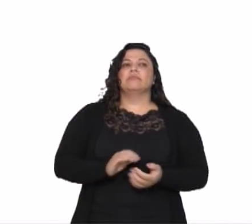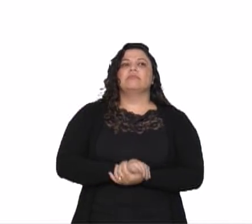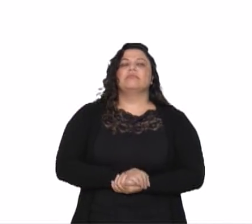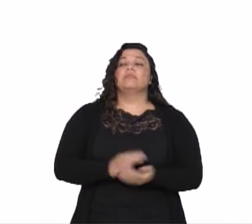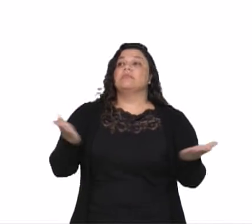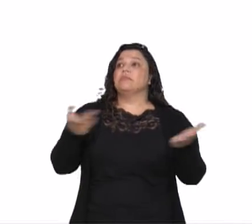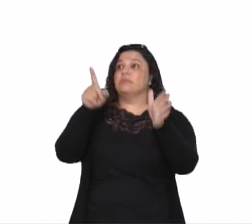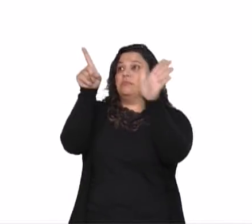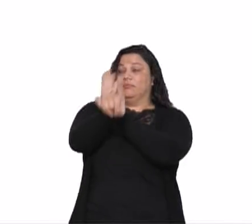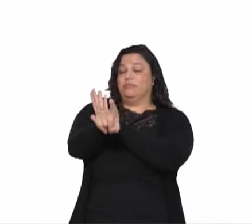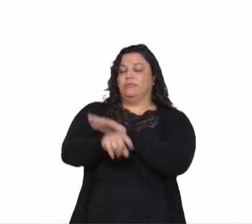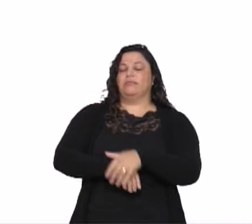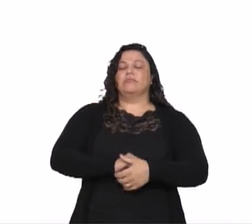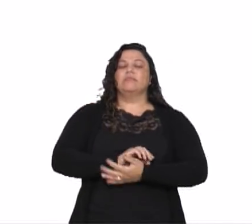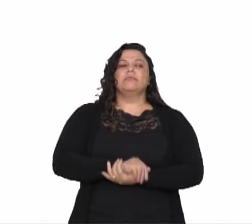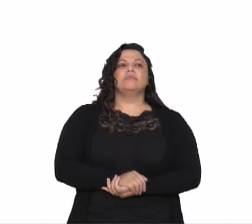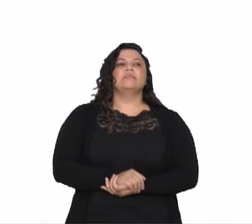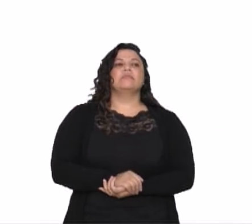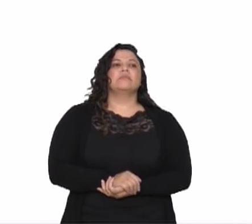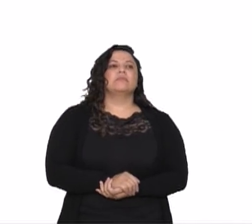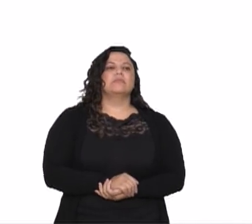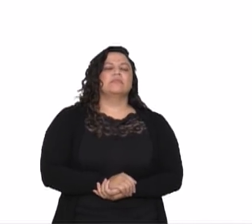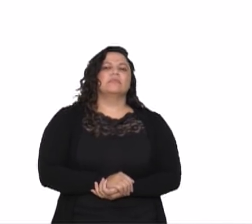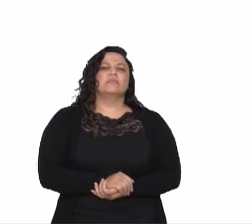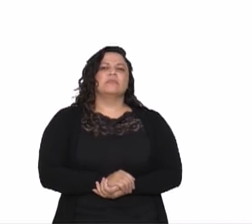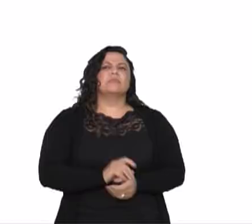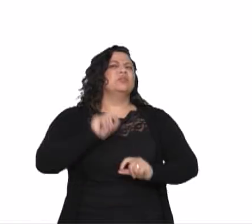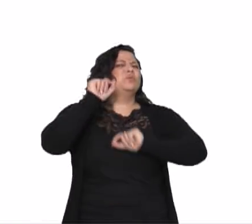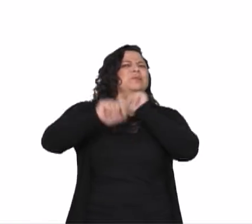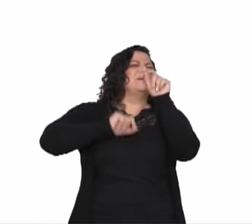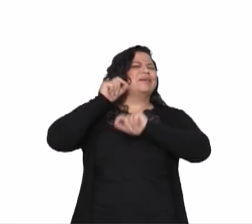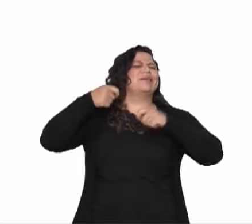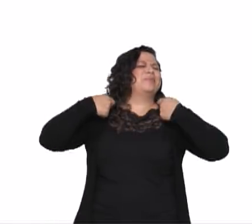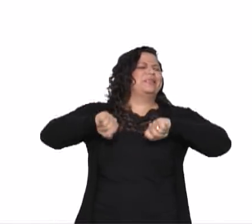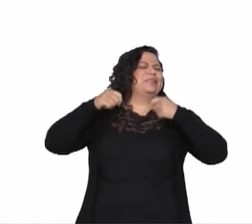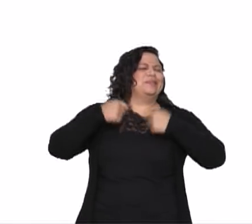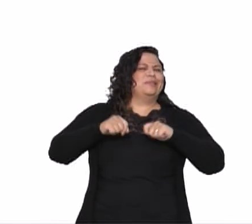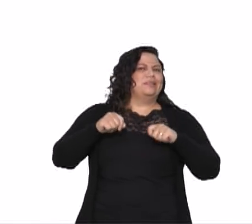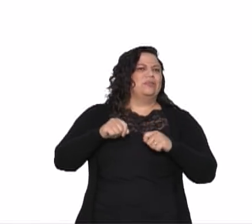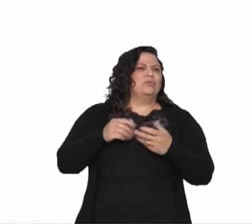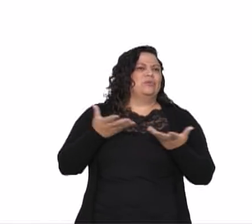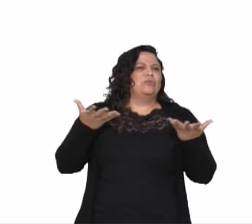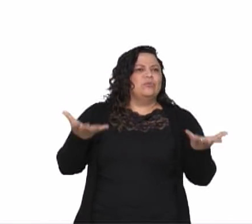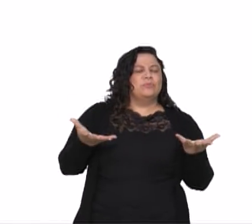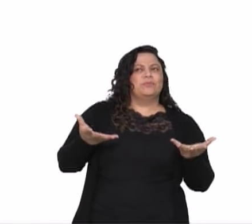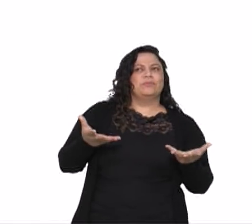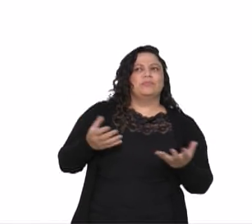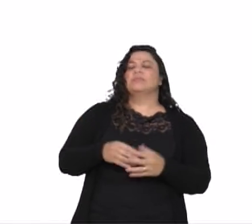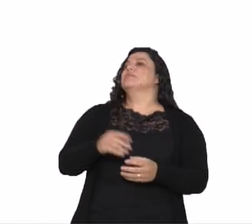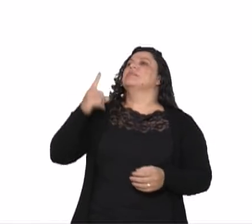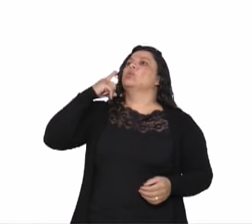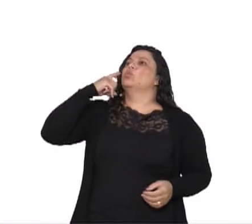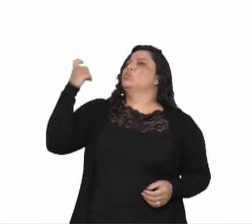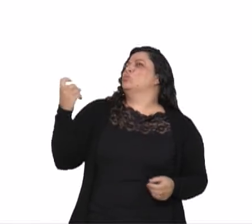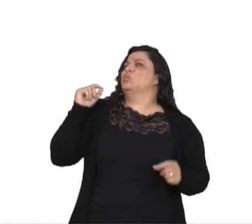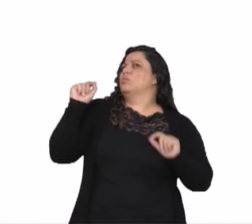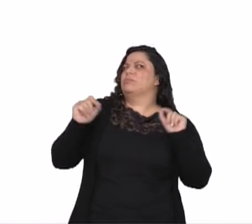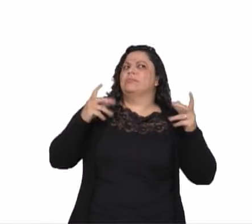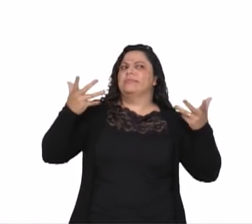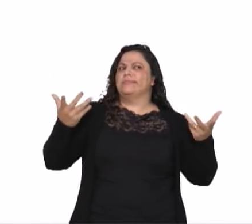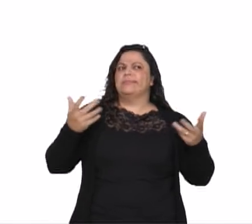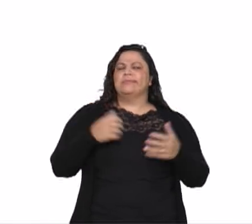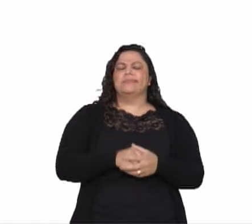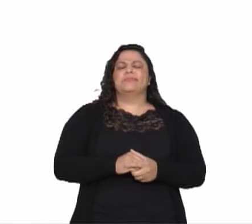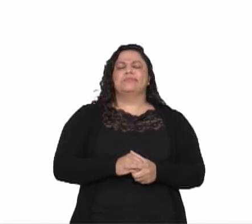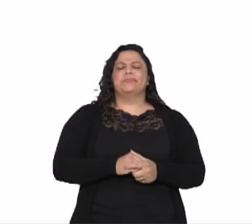O que é necessário para experimentarmos o som? A. Uma boa técnica vocal.